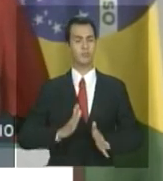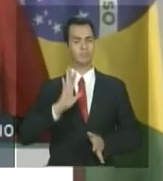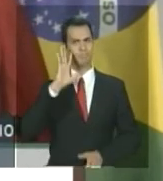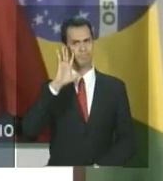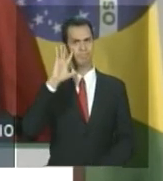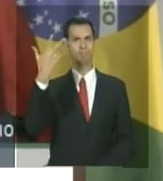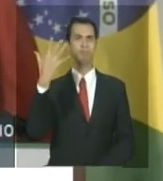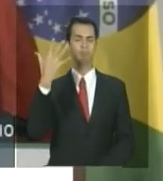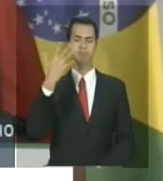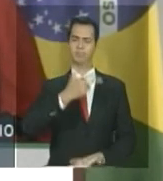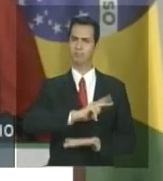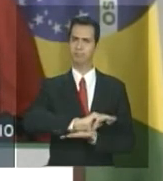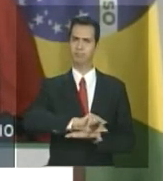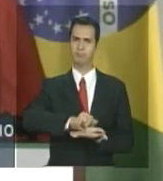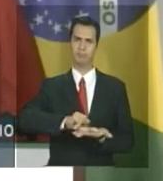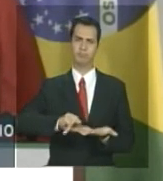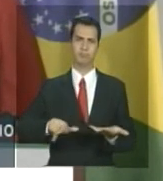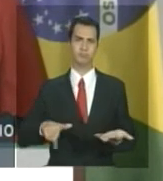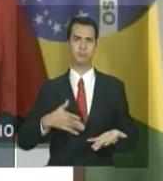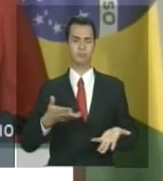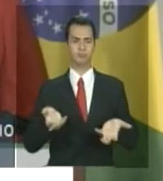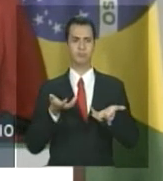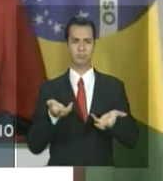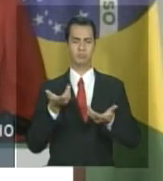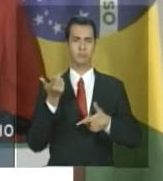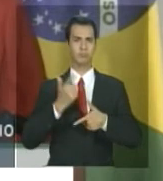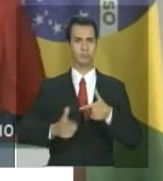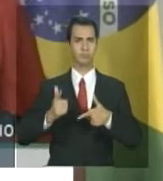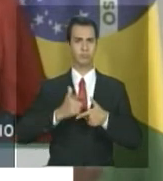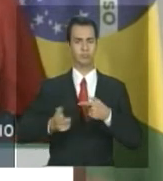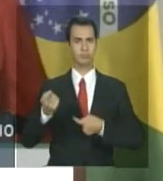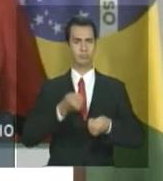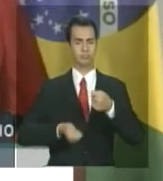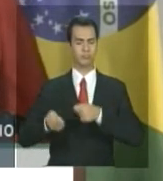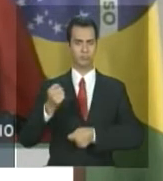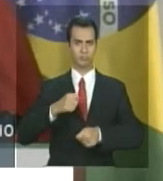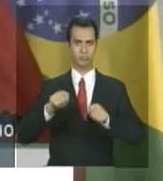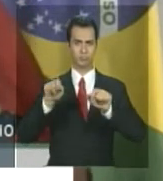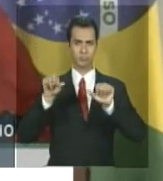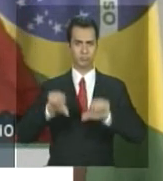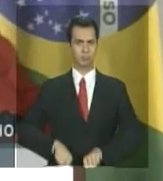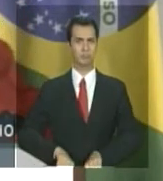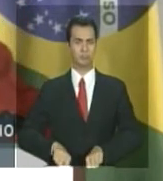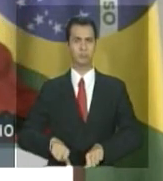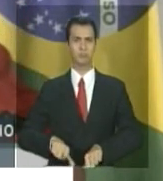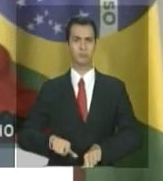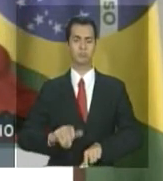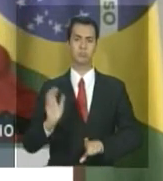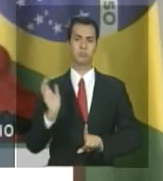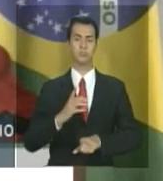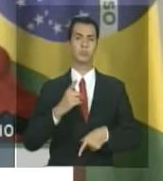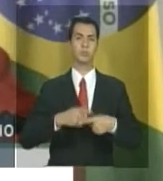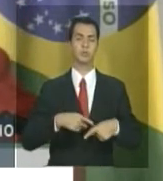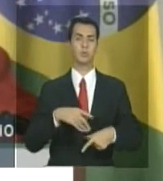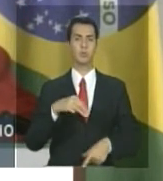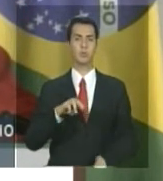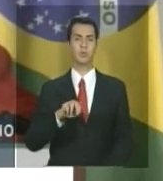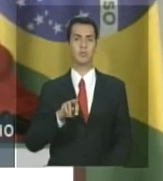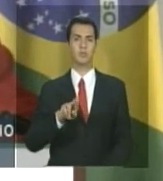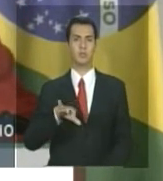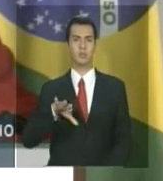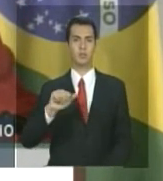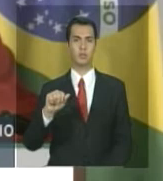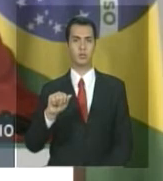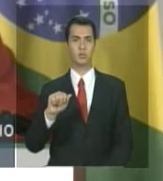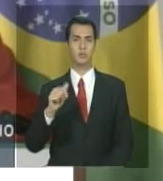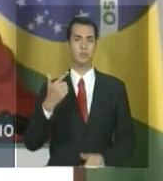medidas necessárias para neutralizar os efeitos nocivos do afrouxamento monetário que ocorre nos